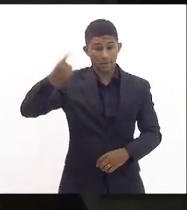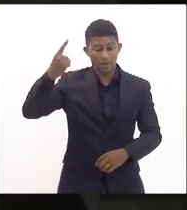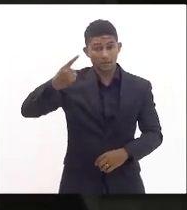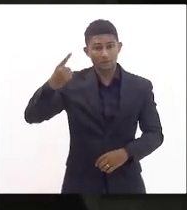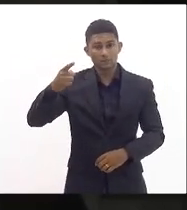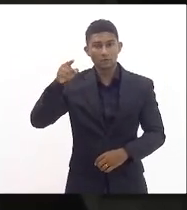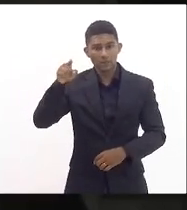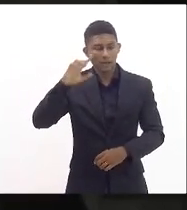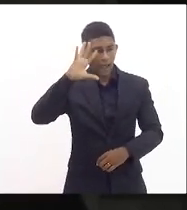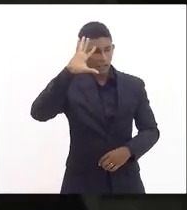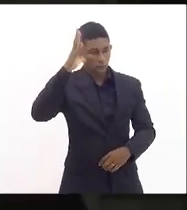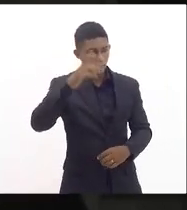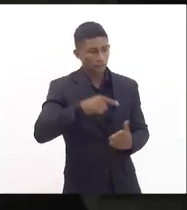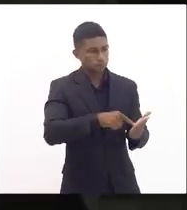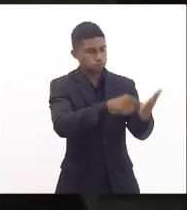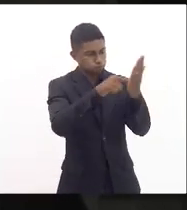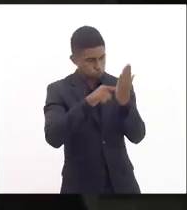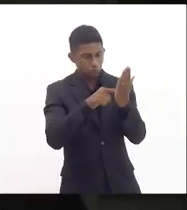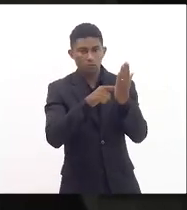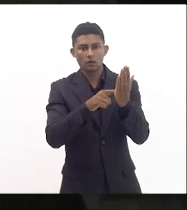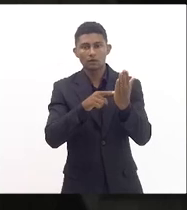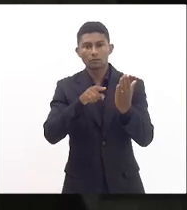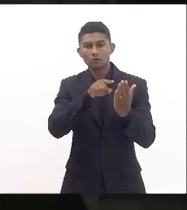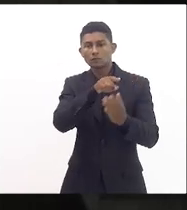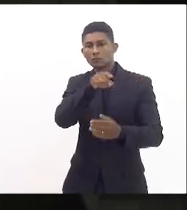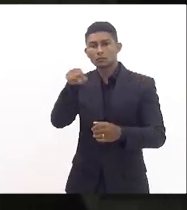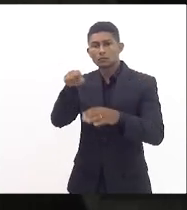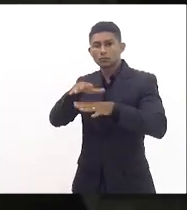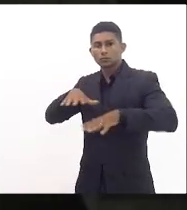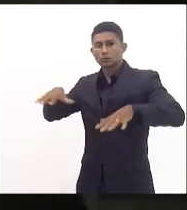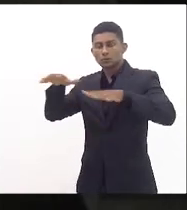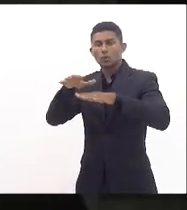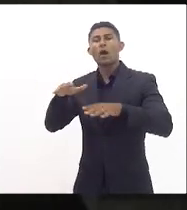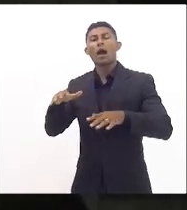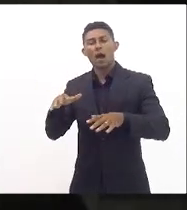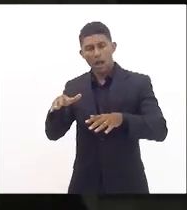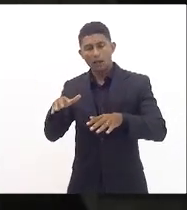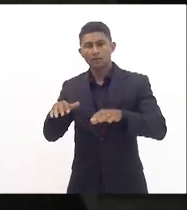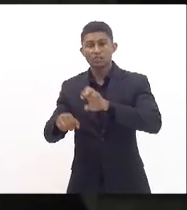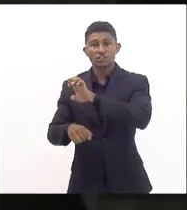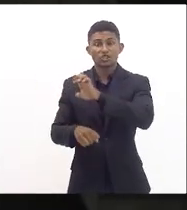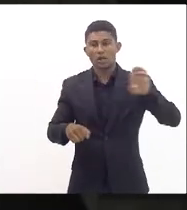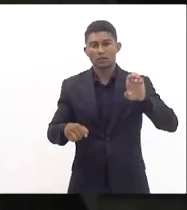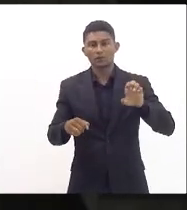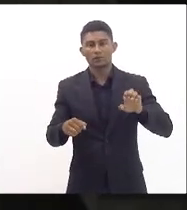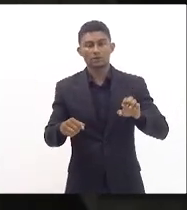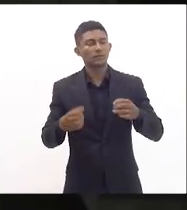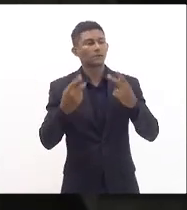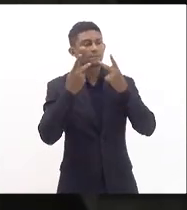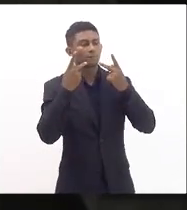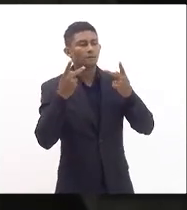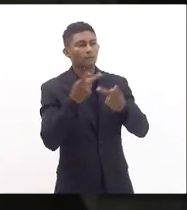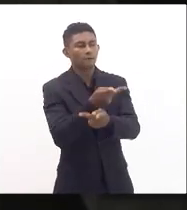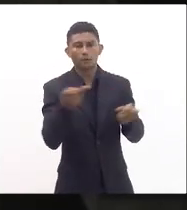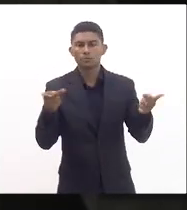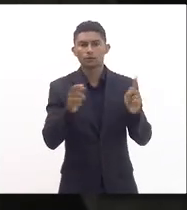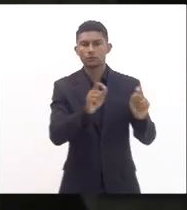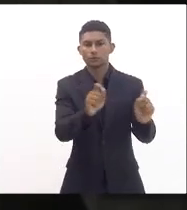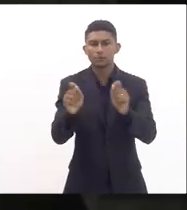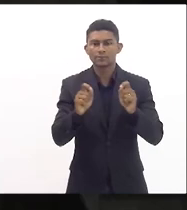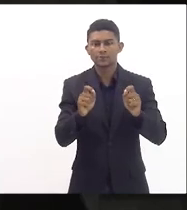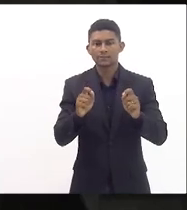resultado para o segundo turno, vir a público e dizer: não daremos